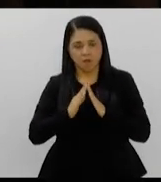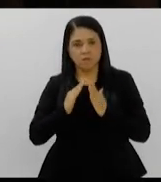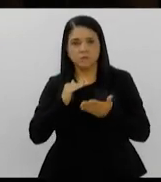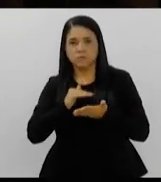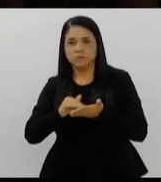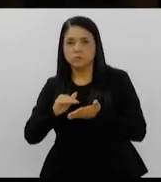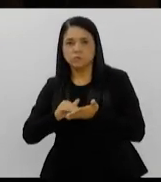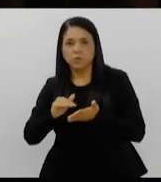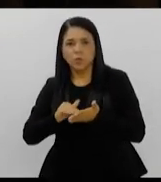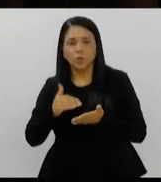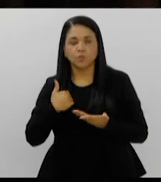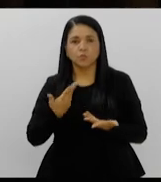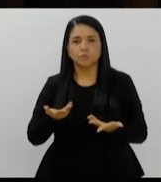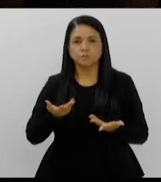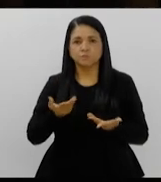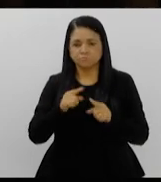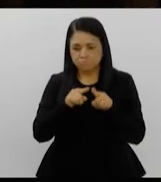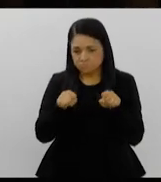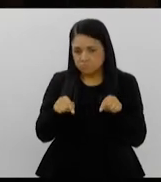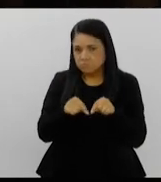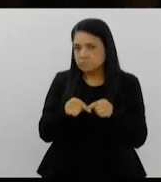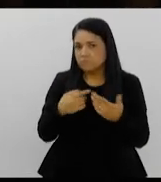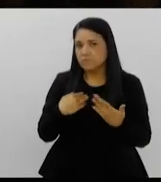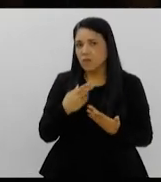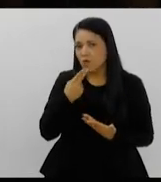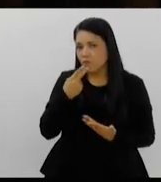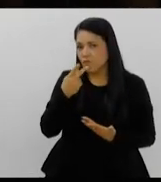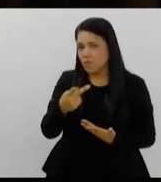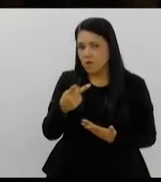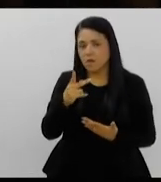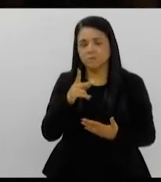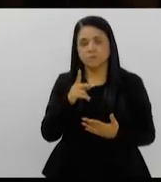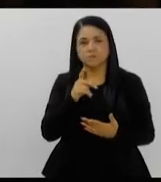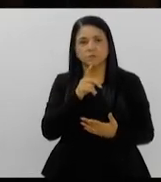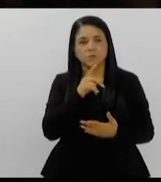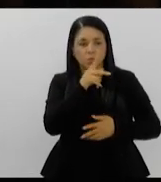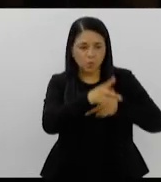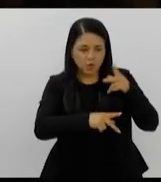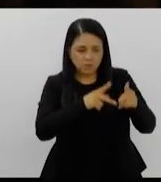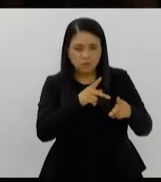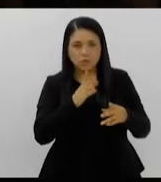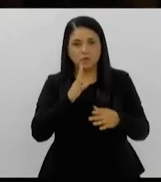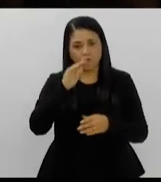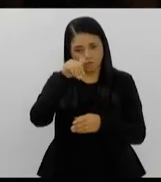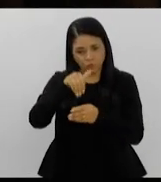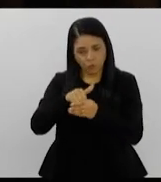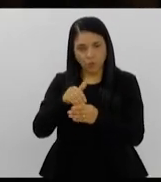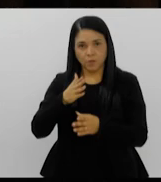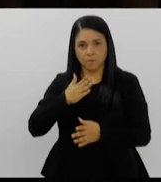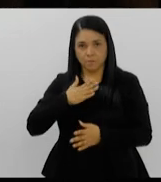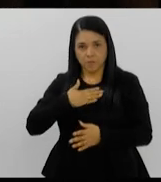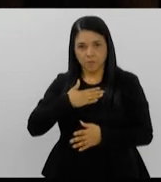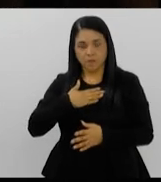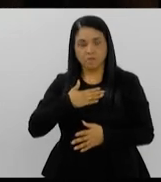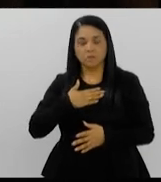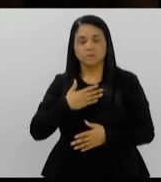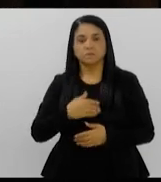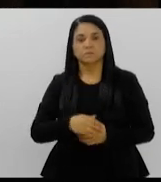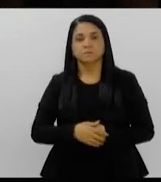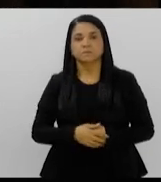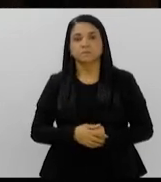escritórios. Eu quero dizer para os meus eleitores, para a população do Estado do Rio de